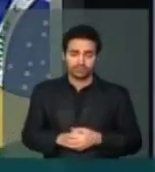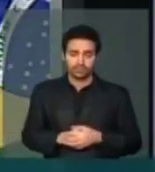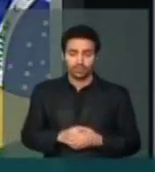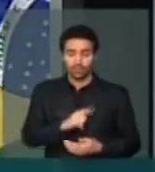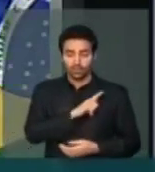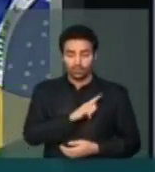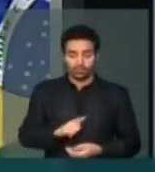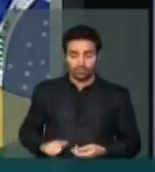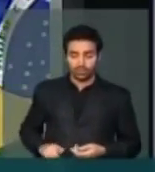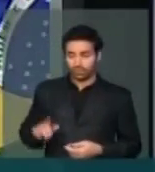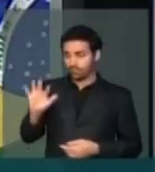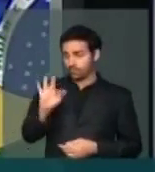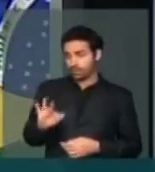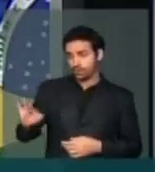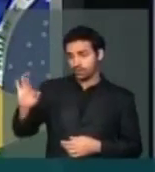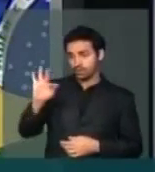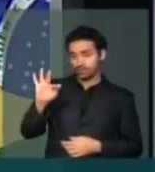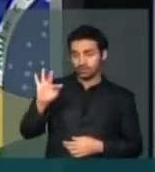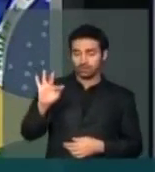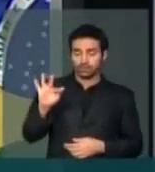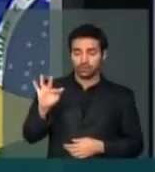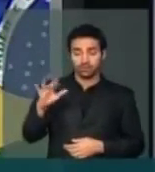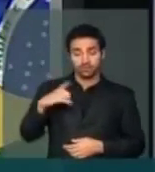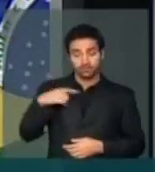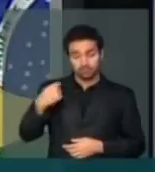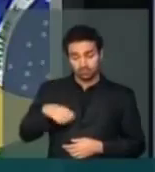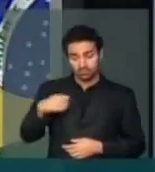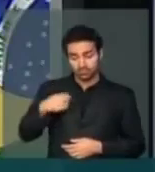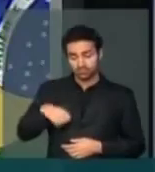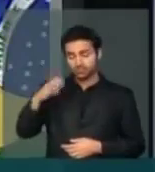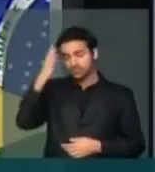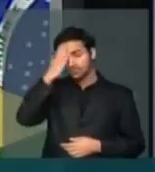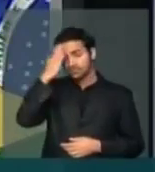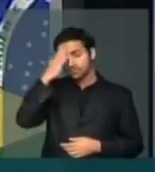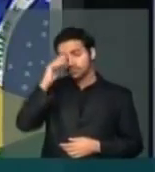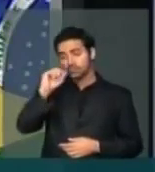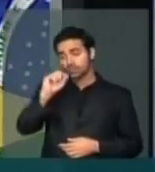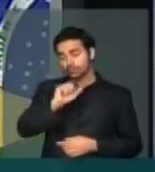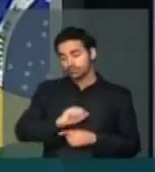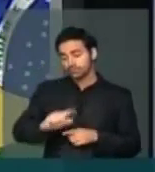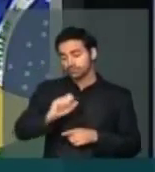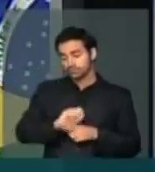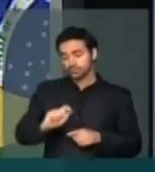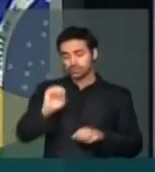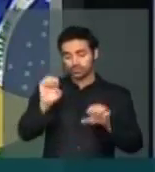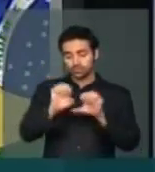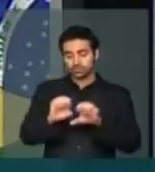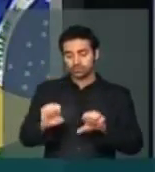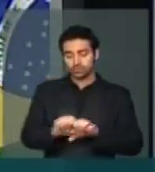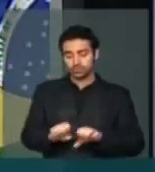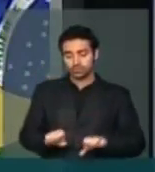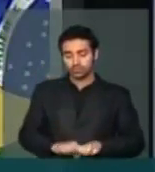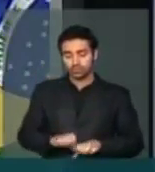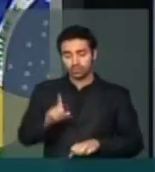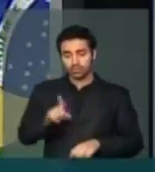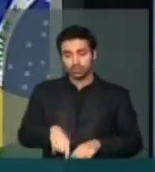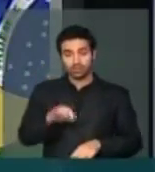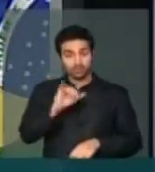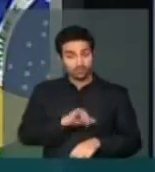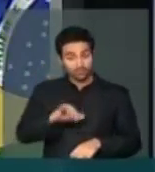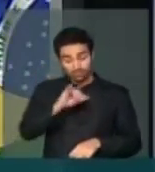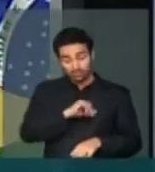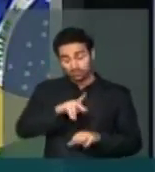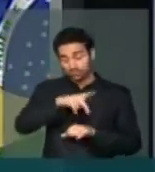governo federal tem que se lembrar que o investimento em infraestrutura é fundamental para o progresso